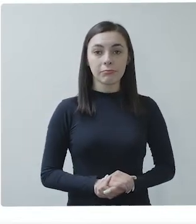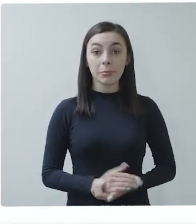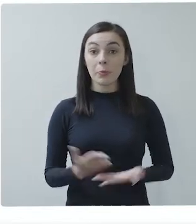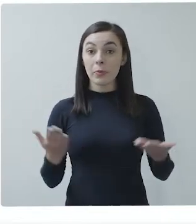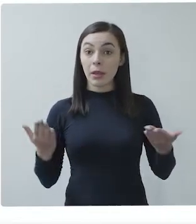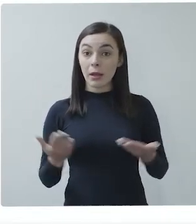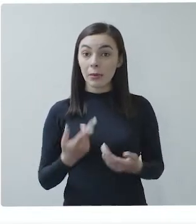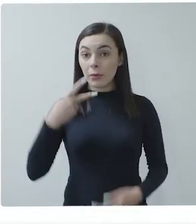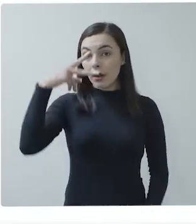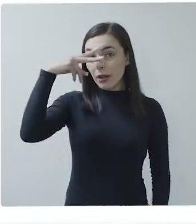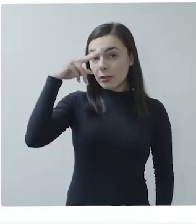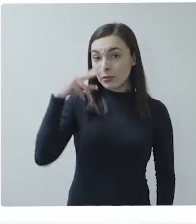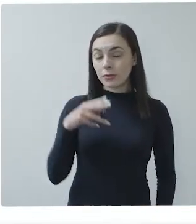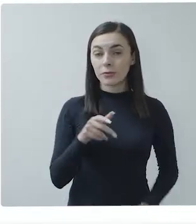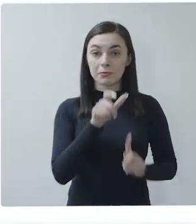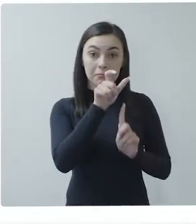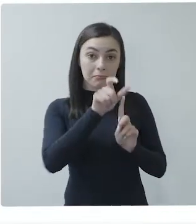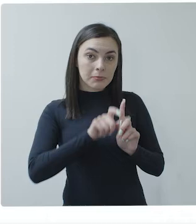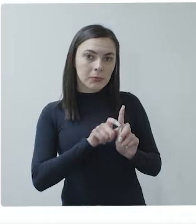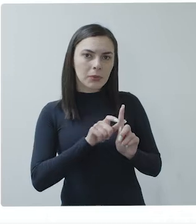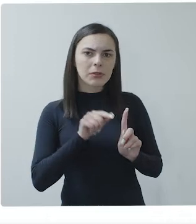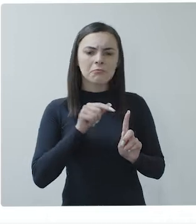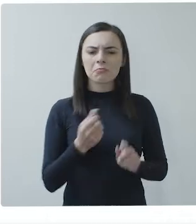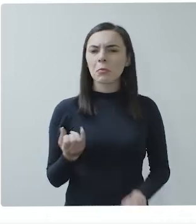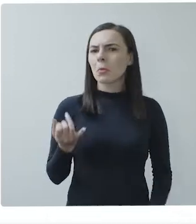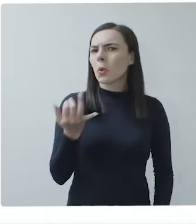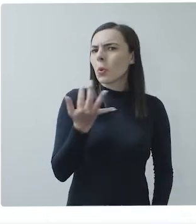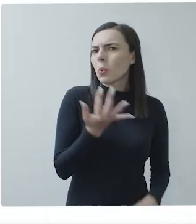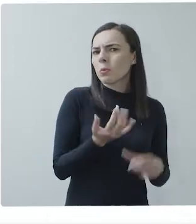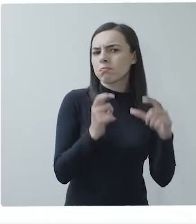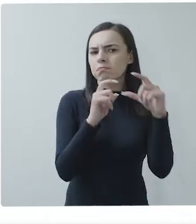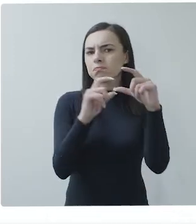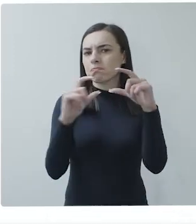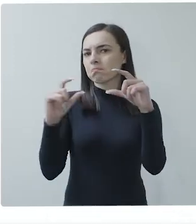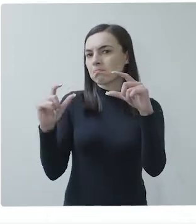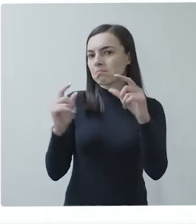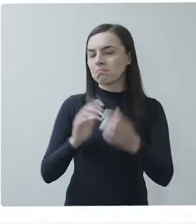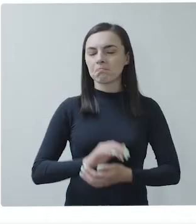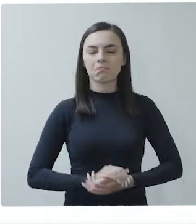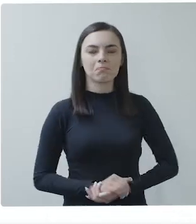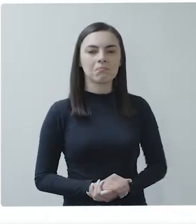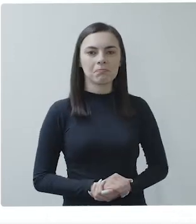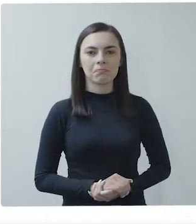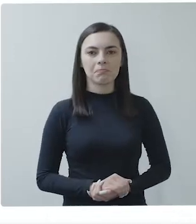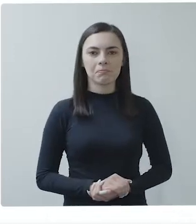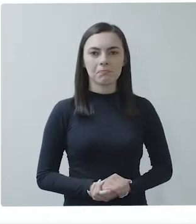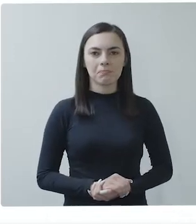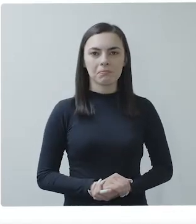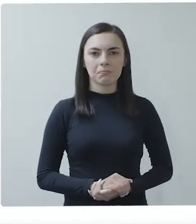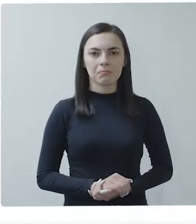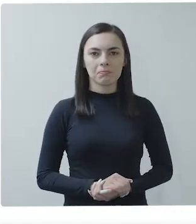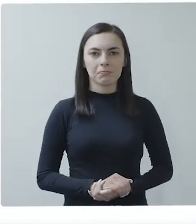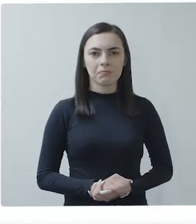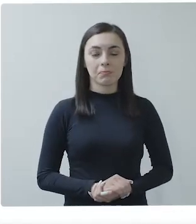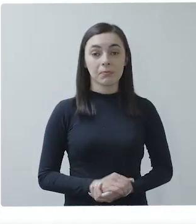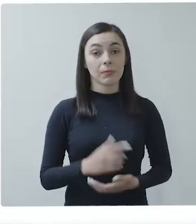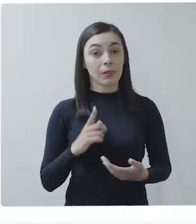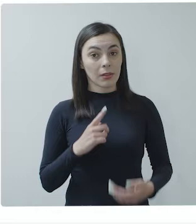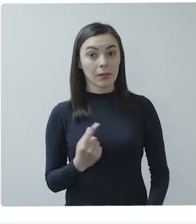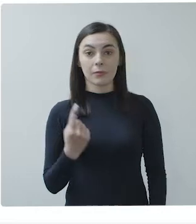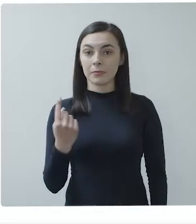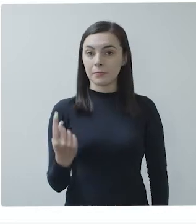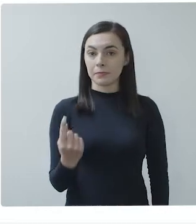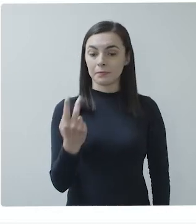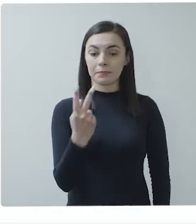Essa tirinha do Armandinho que a professora trouxe, quantos quadrinhos será que vai ter? Dá para a gente perceber ali, ó,